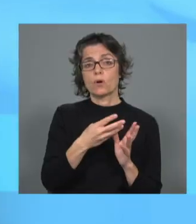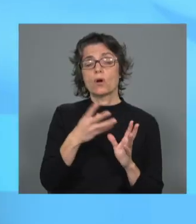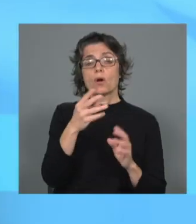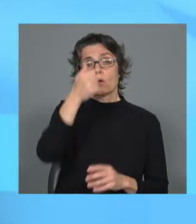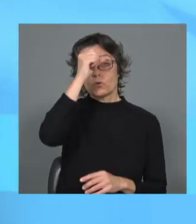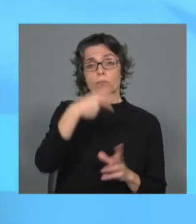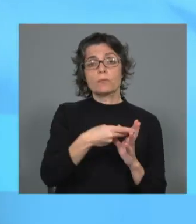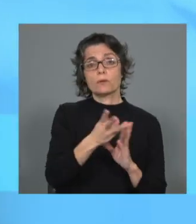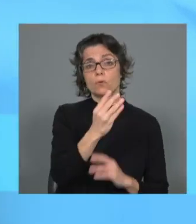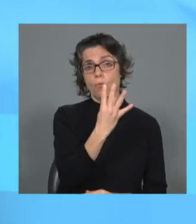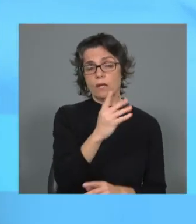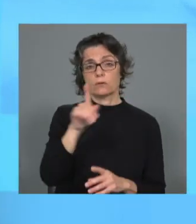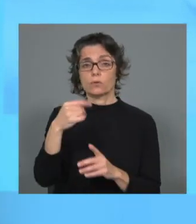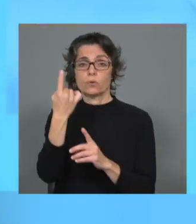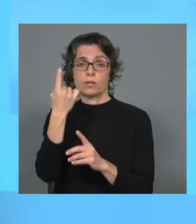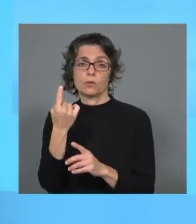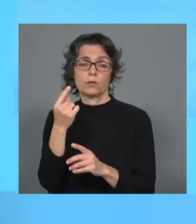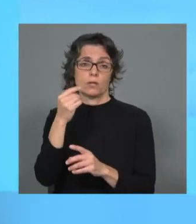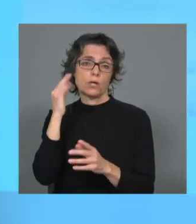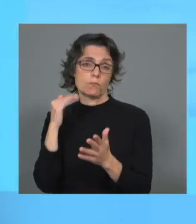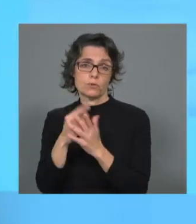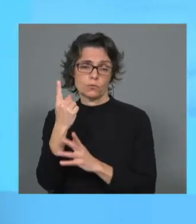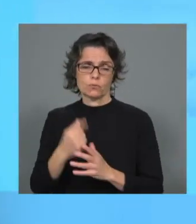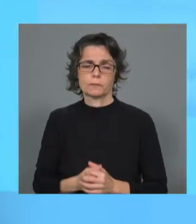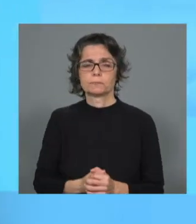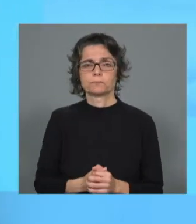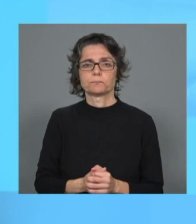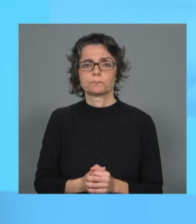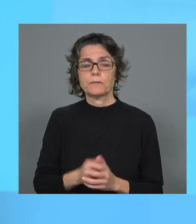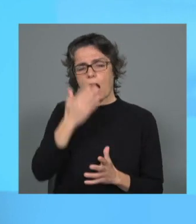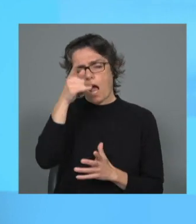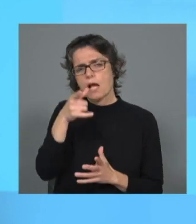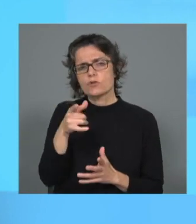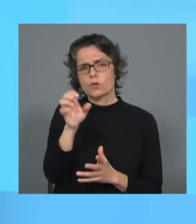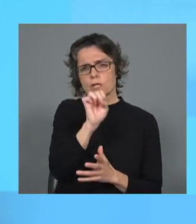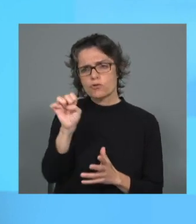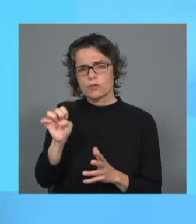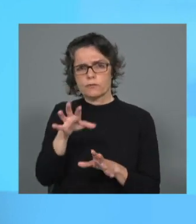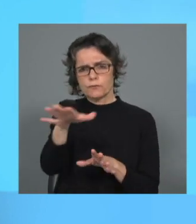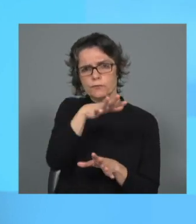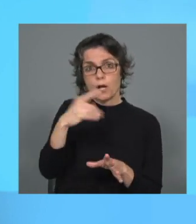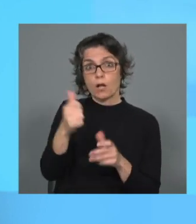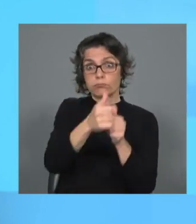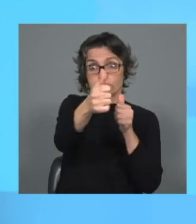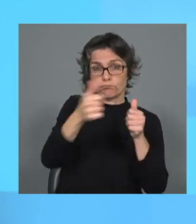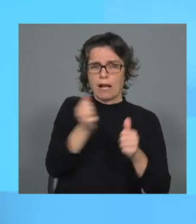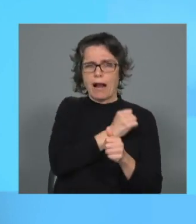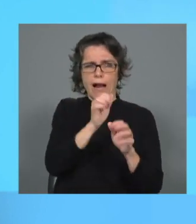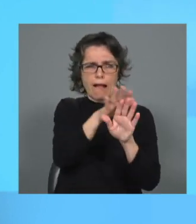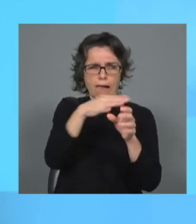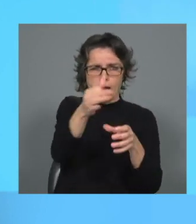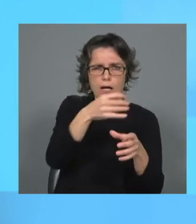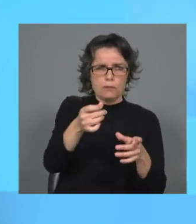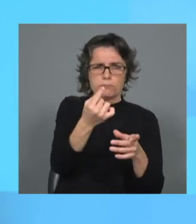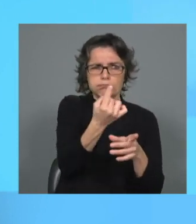Acredito que, enfim, pela geografia da região, sejam localidades algumas mais distantes, casas isoladas em alguns